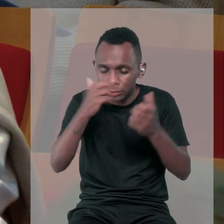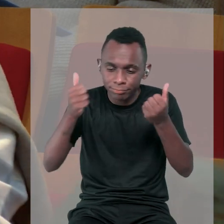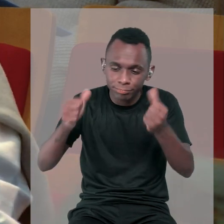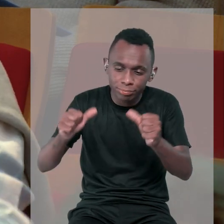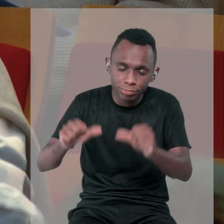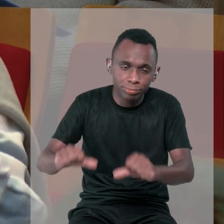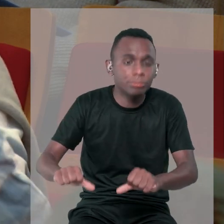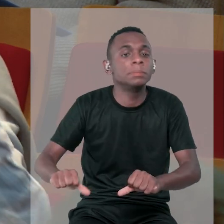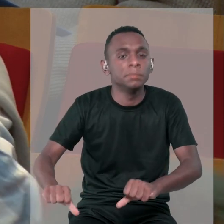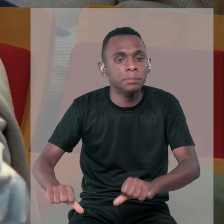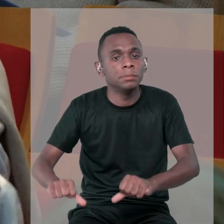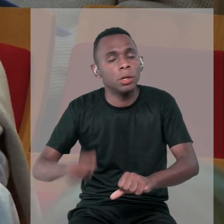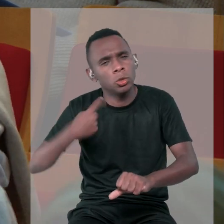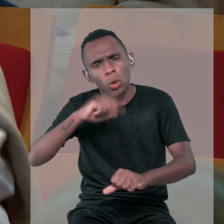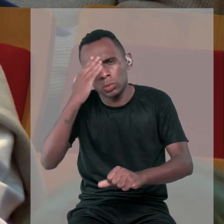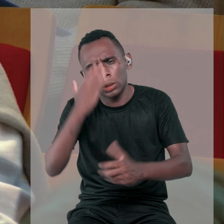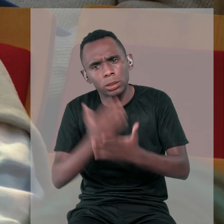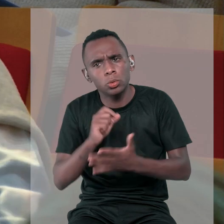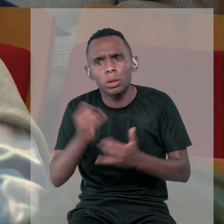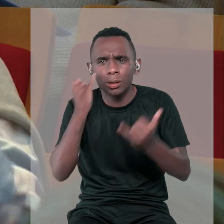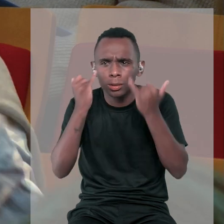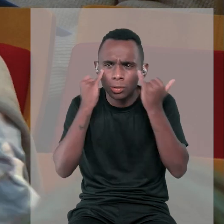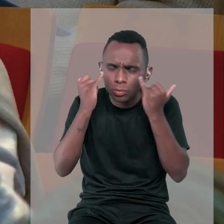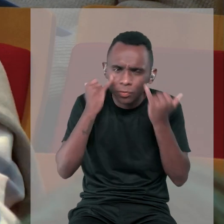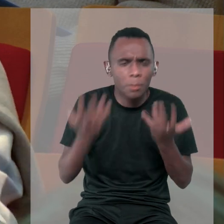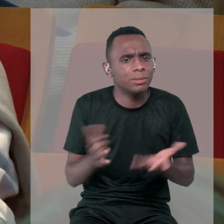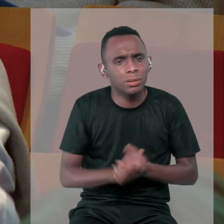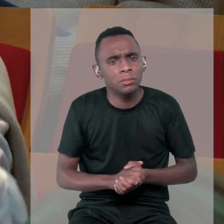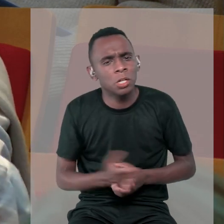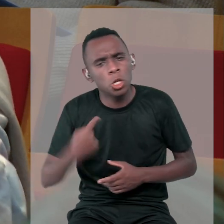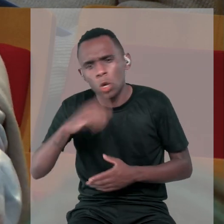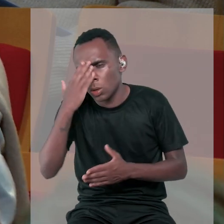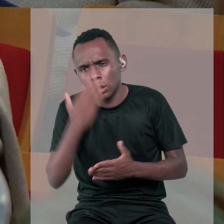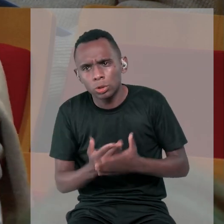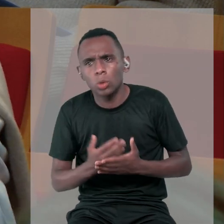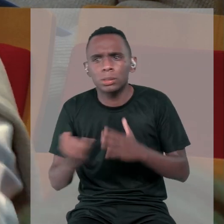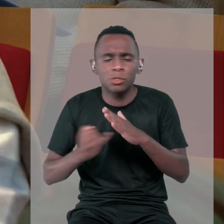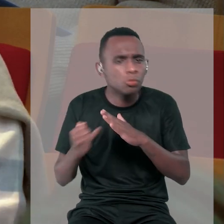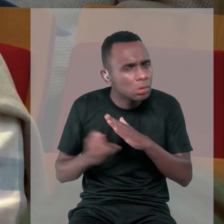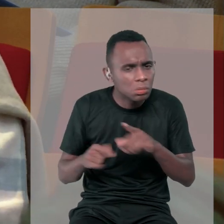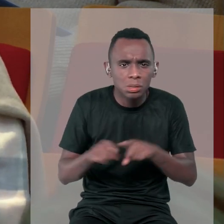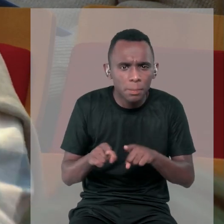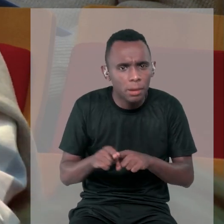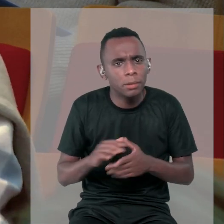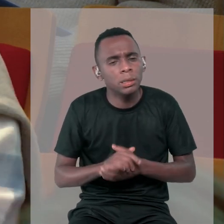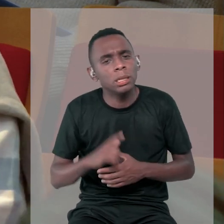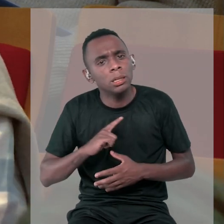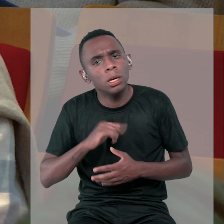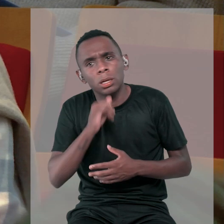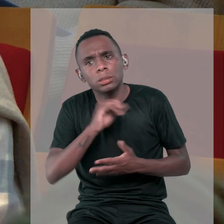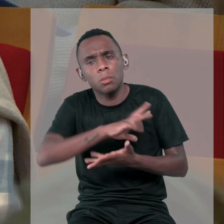acredita nas notícias, a gente não acredita nas instituições, a gente tem um mundo multipolar,